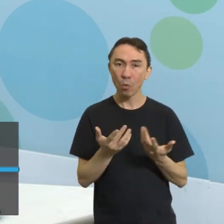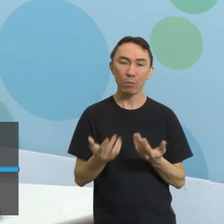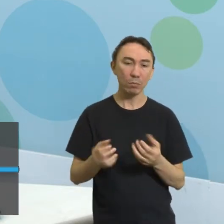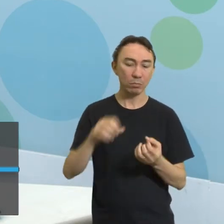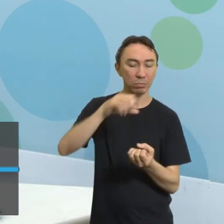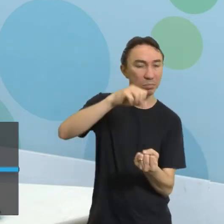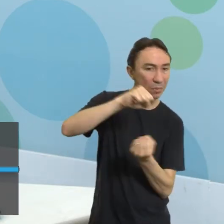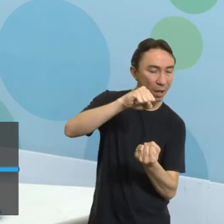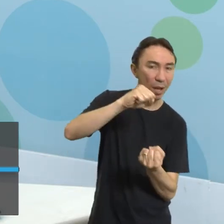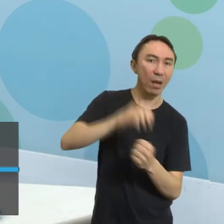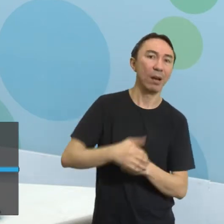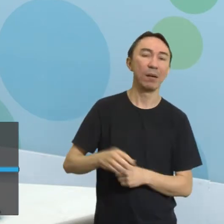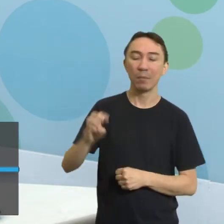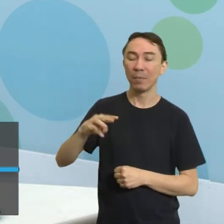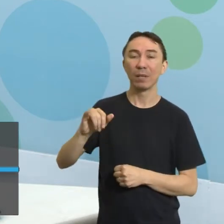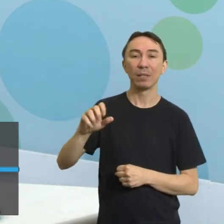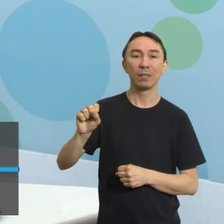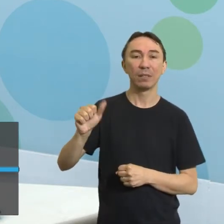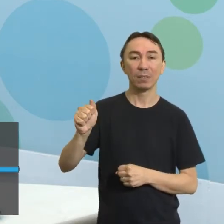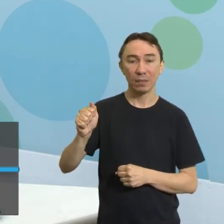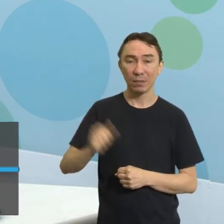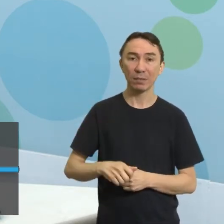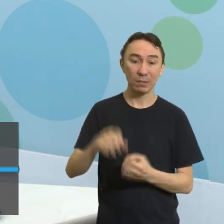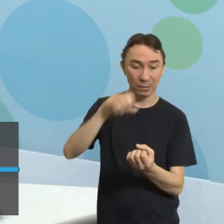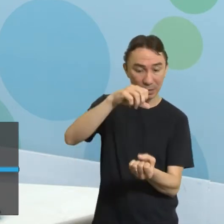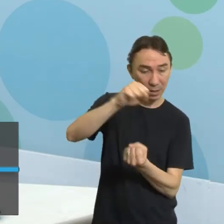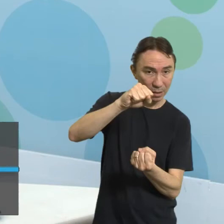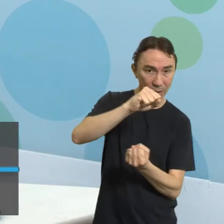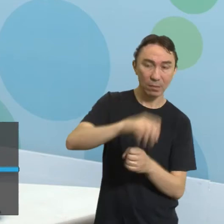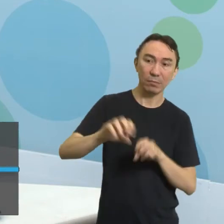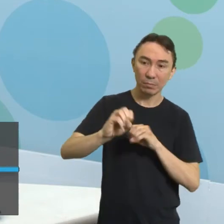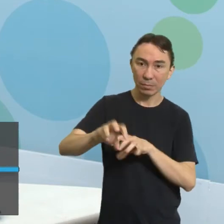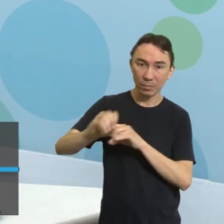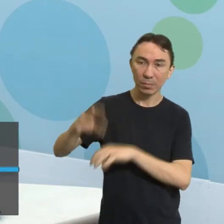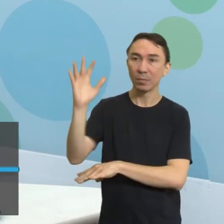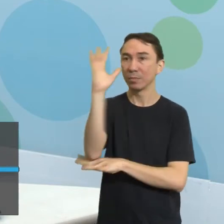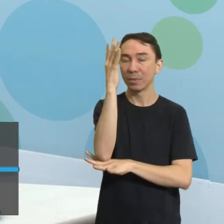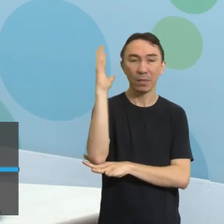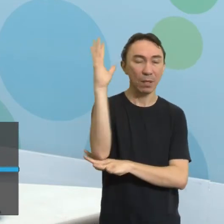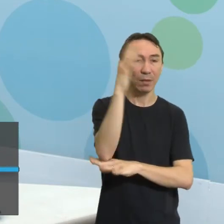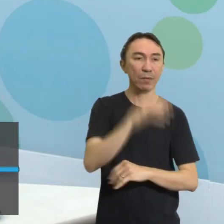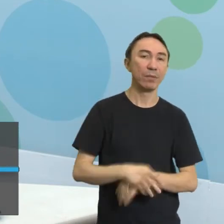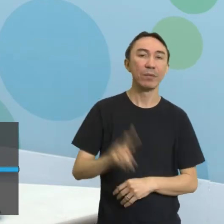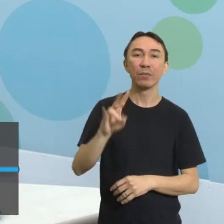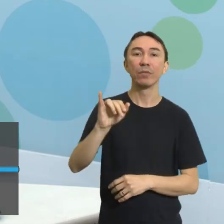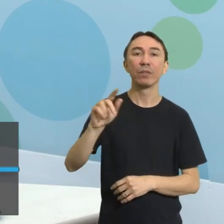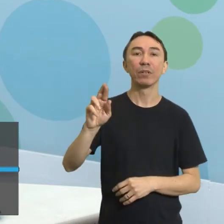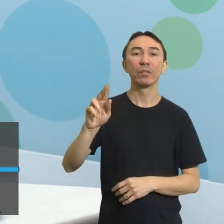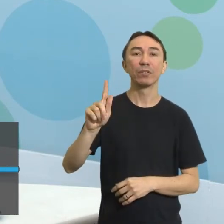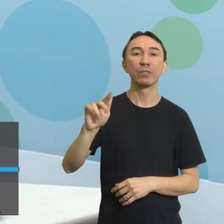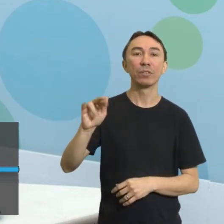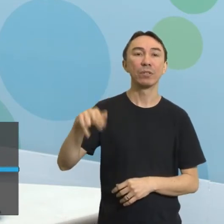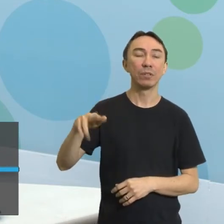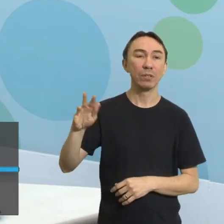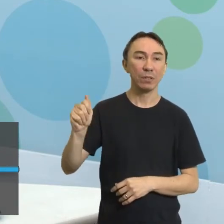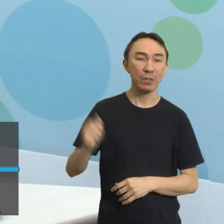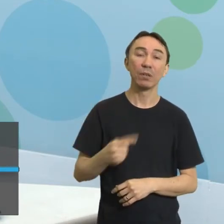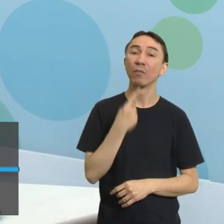Maísa, sustentabilidade e educação ambiental, professora Virgínia diz que o